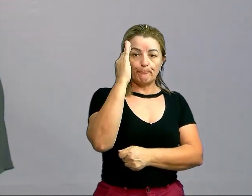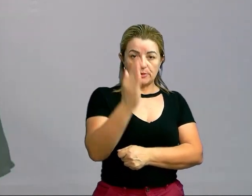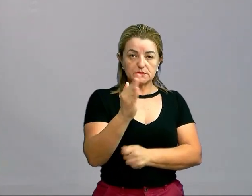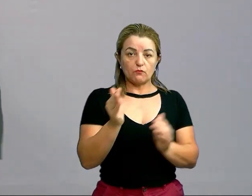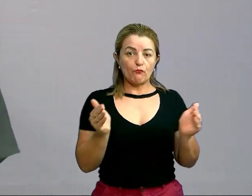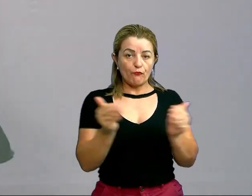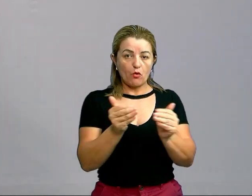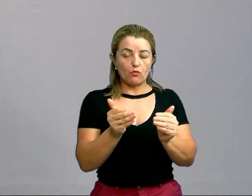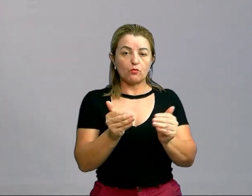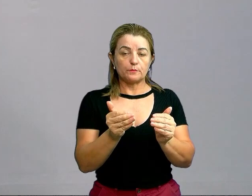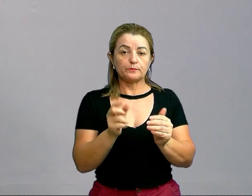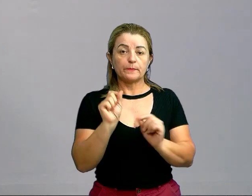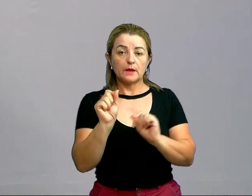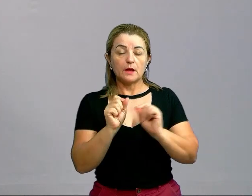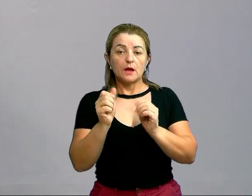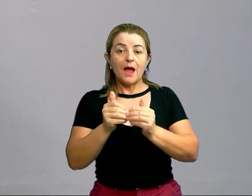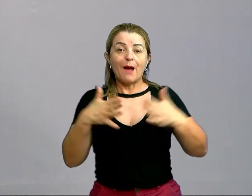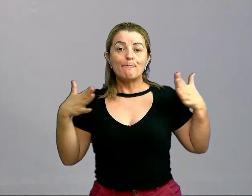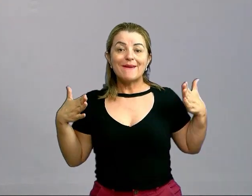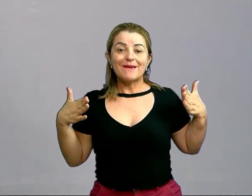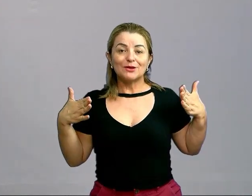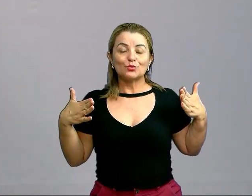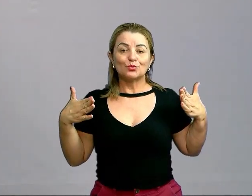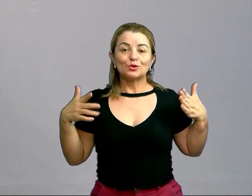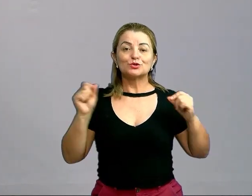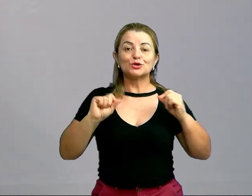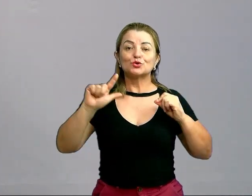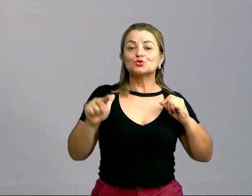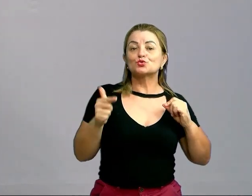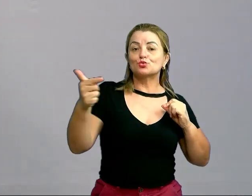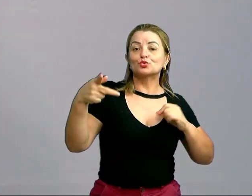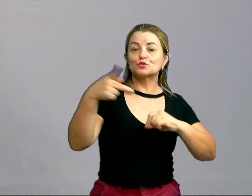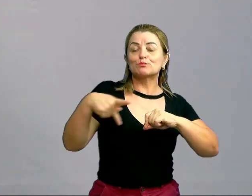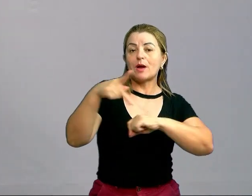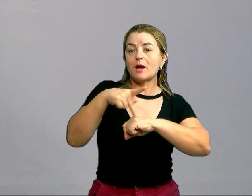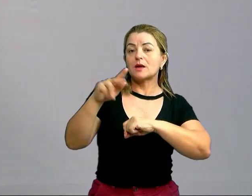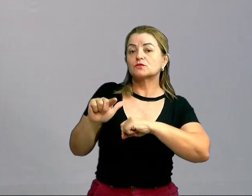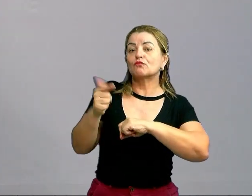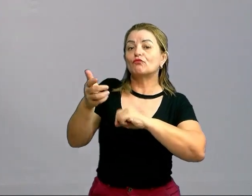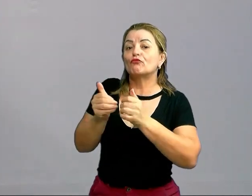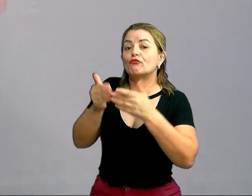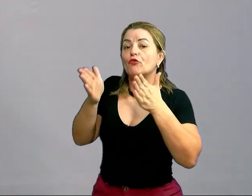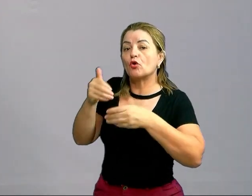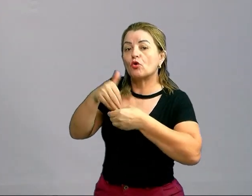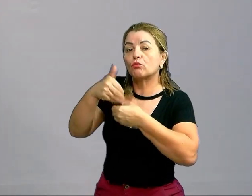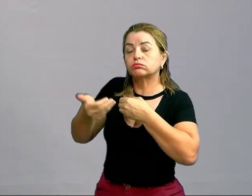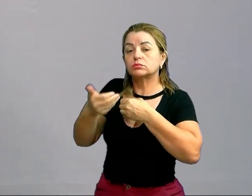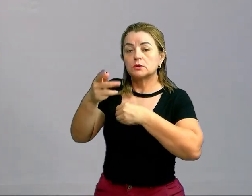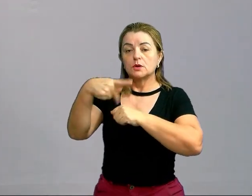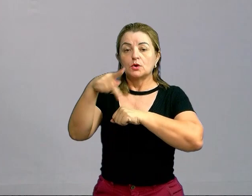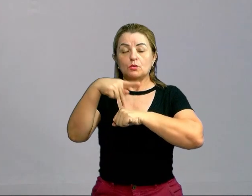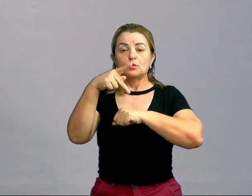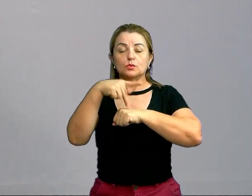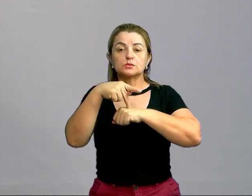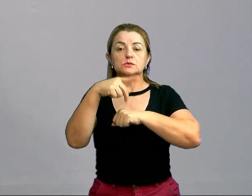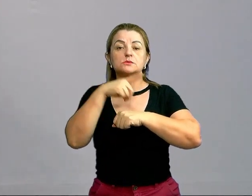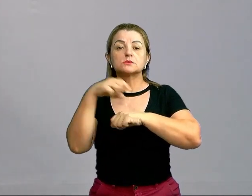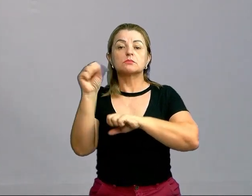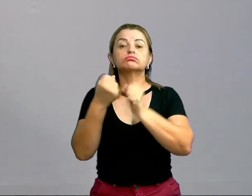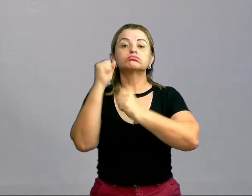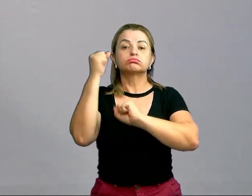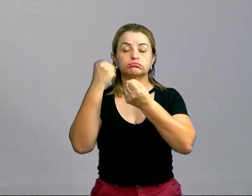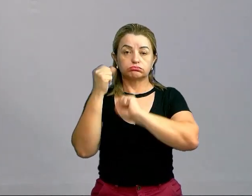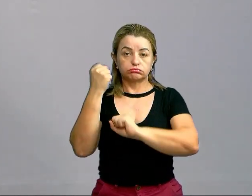foco isso, a abertura internacional do Brasil, né? Abrir as portas do Brasil para as